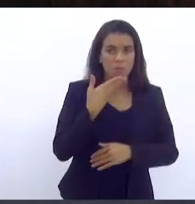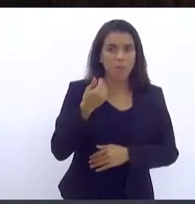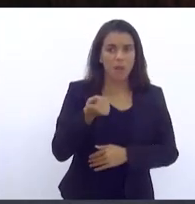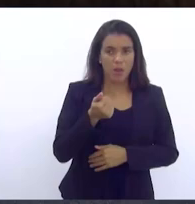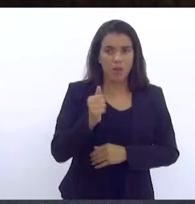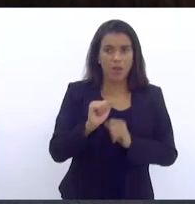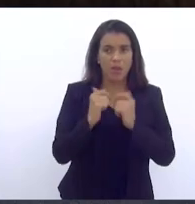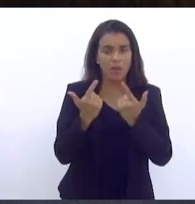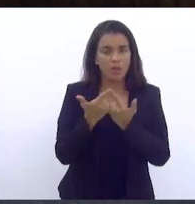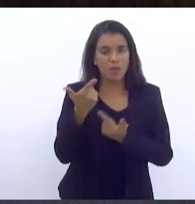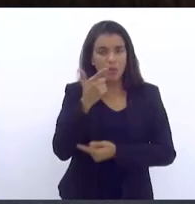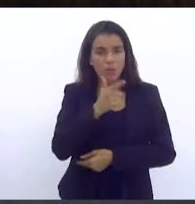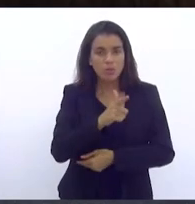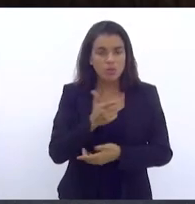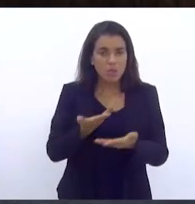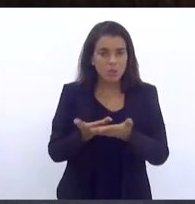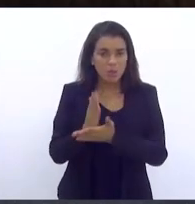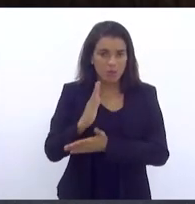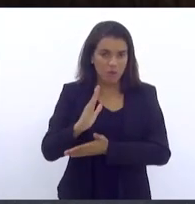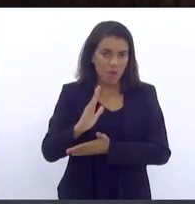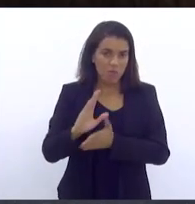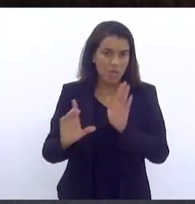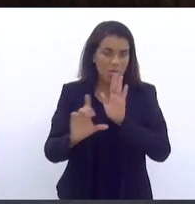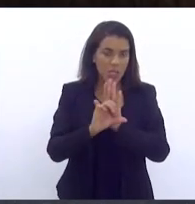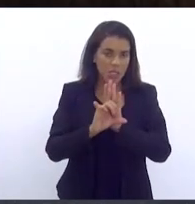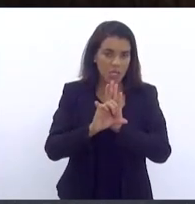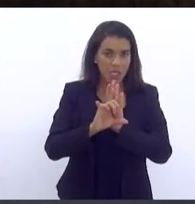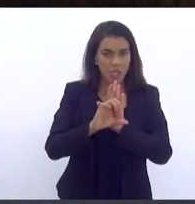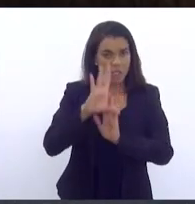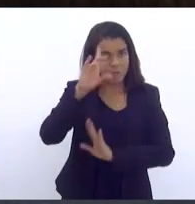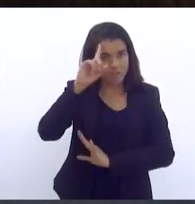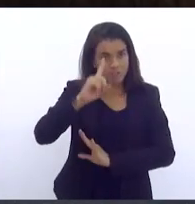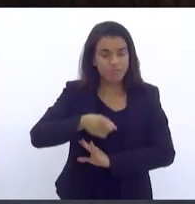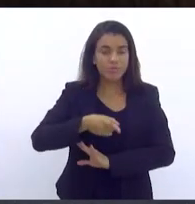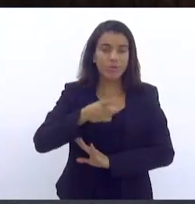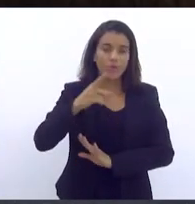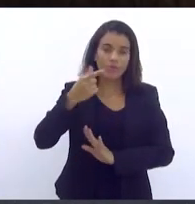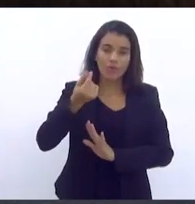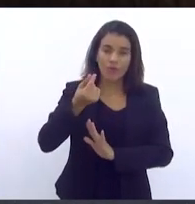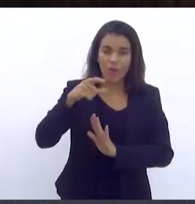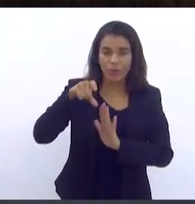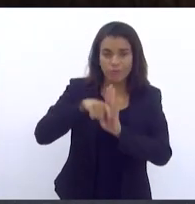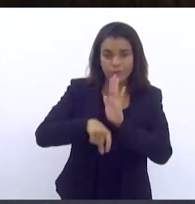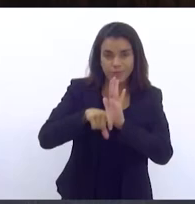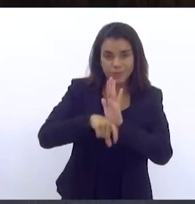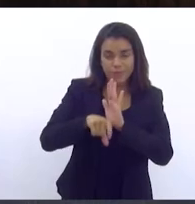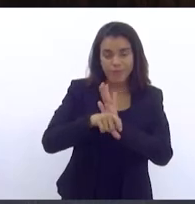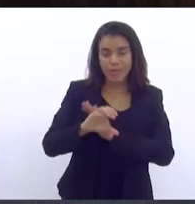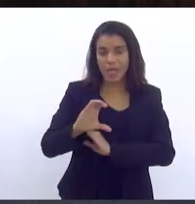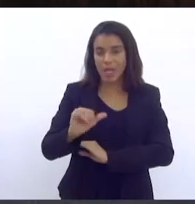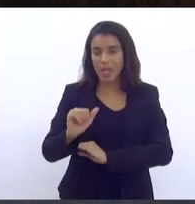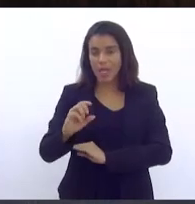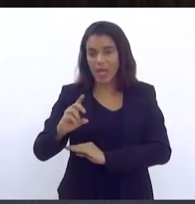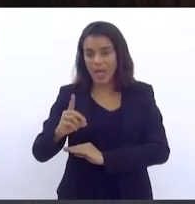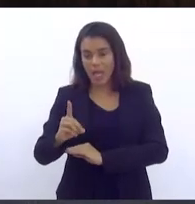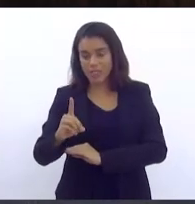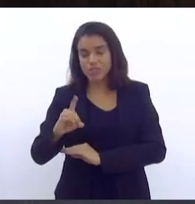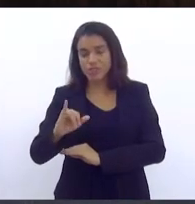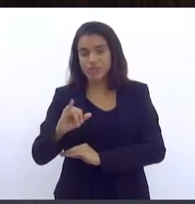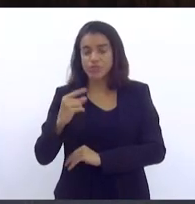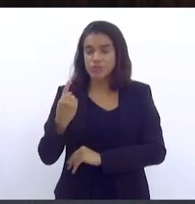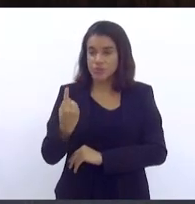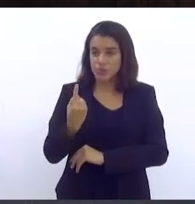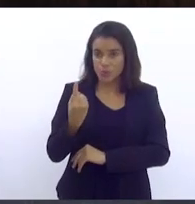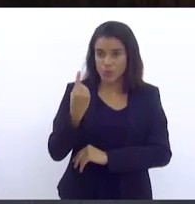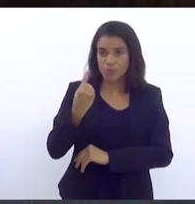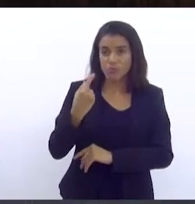conseguisse aprovar essa tarifa social e regulamentasse de fato o exercício dela até com cade único os percentuais os critérios porque acho